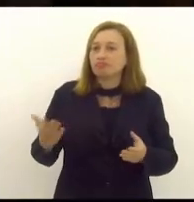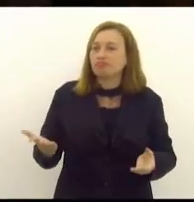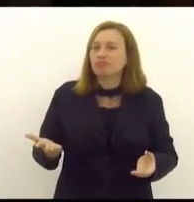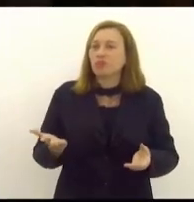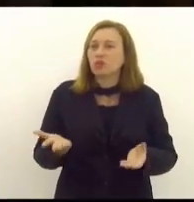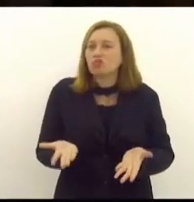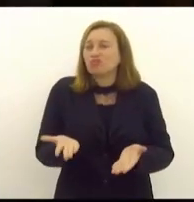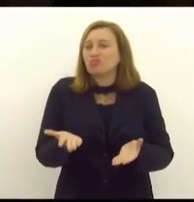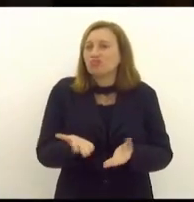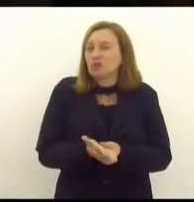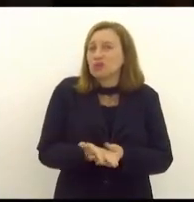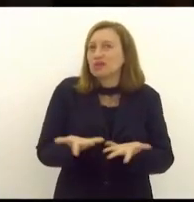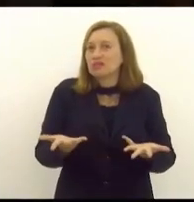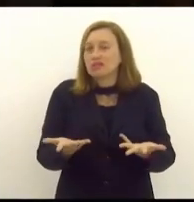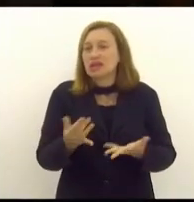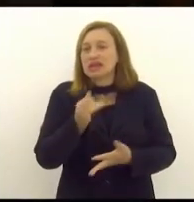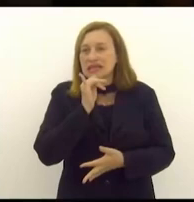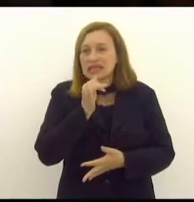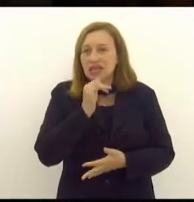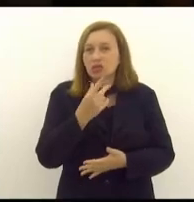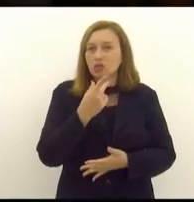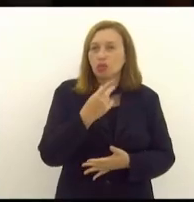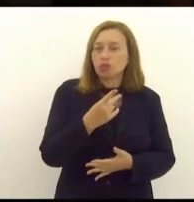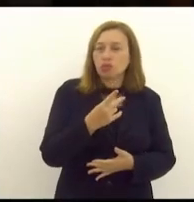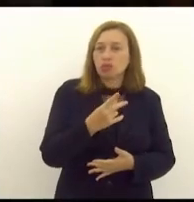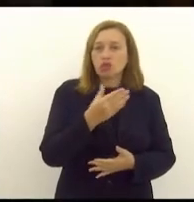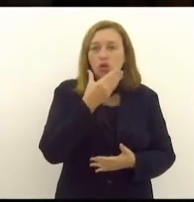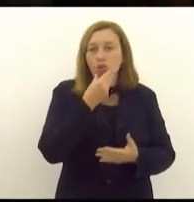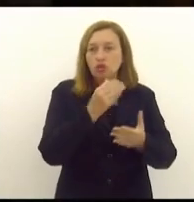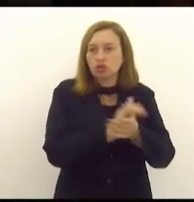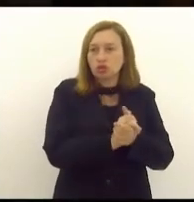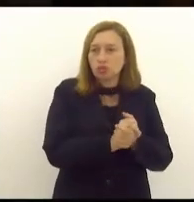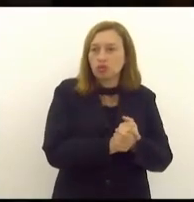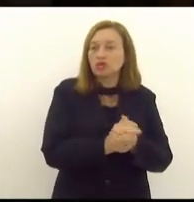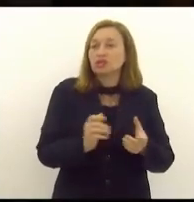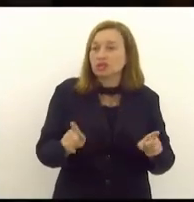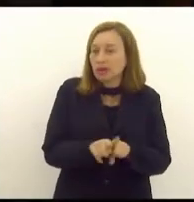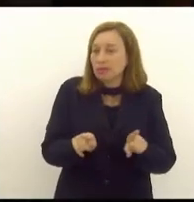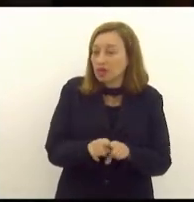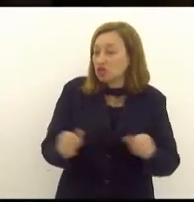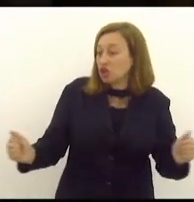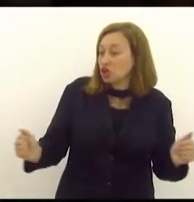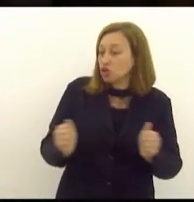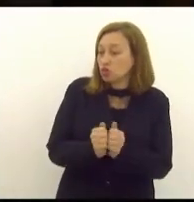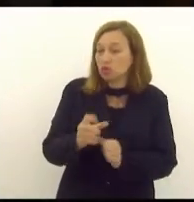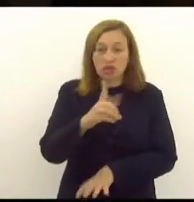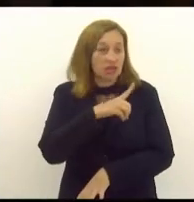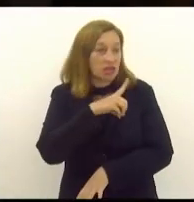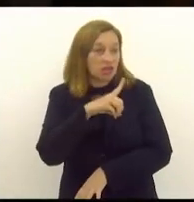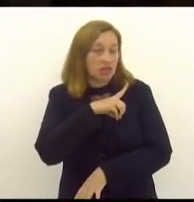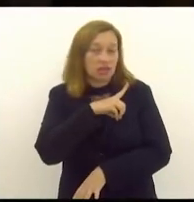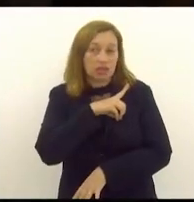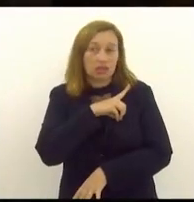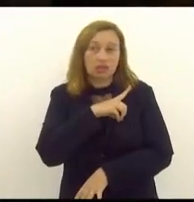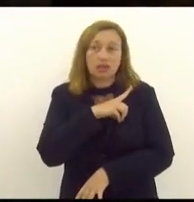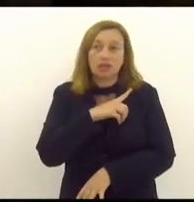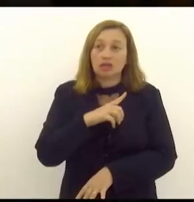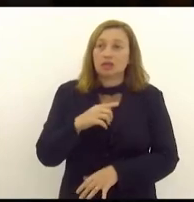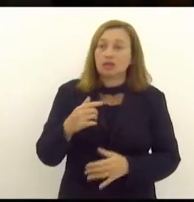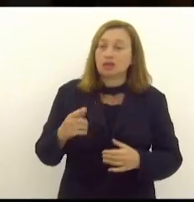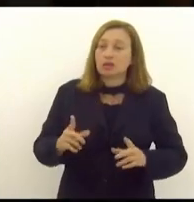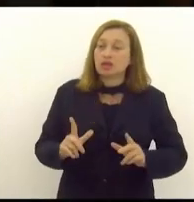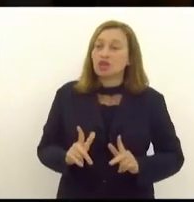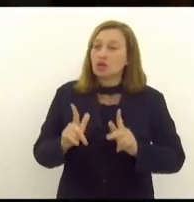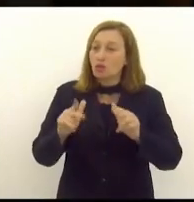revitização Por exemplo quando o seu agressor também está na delegacia e ela passa a ter um